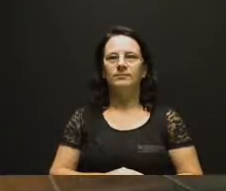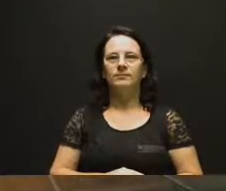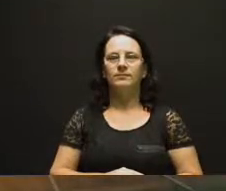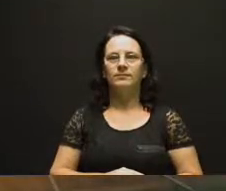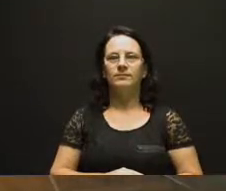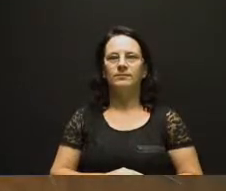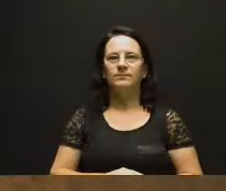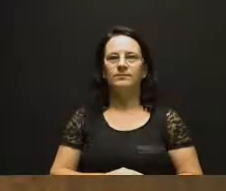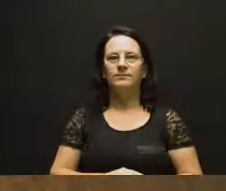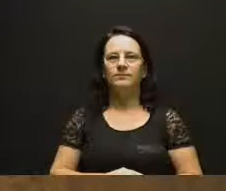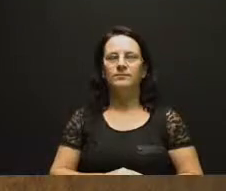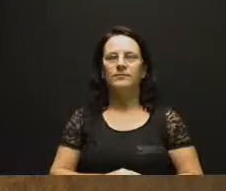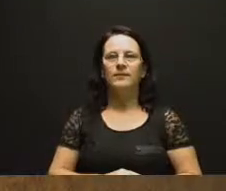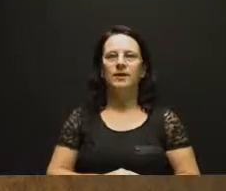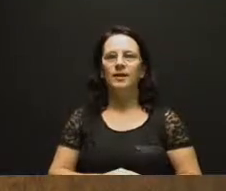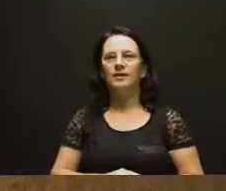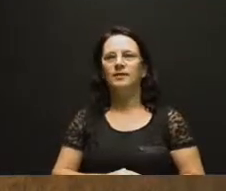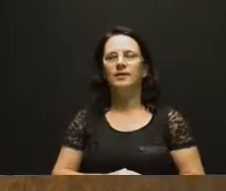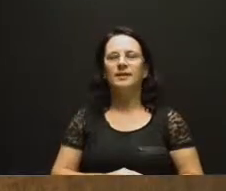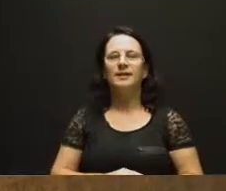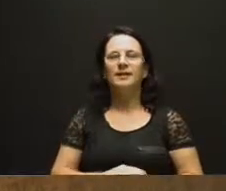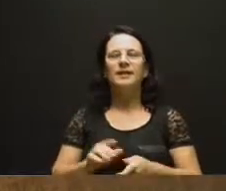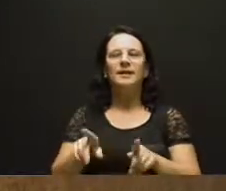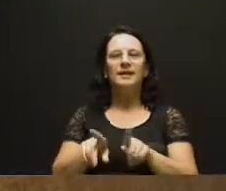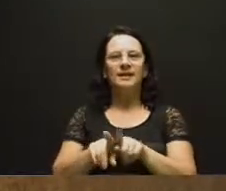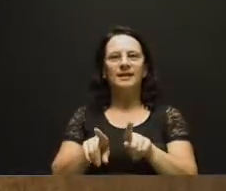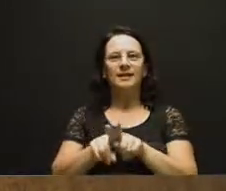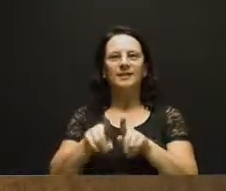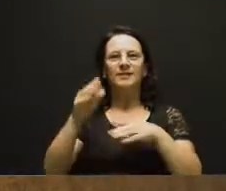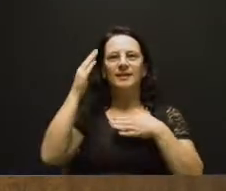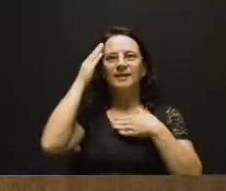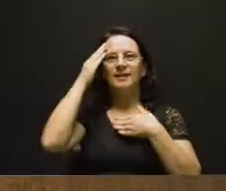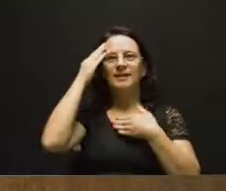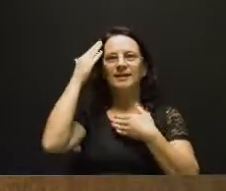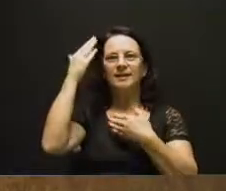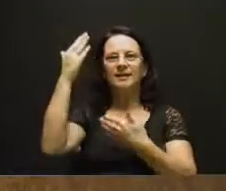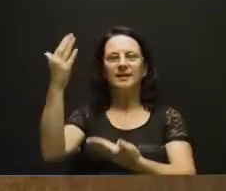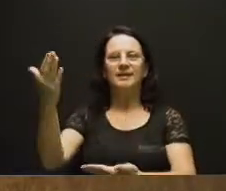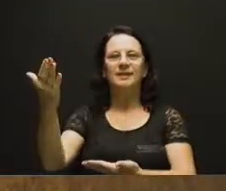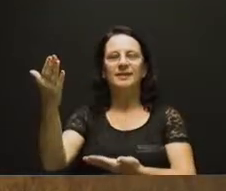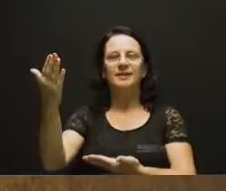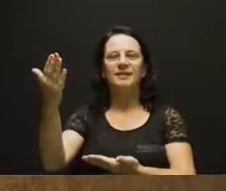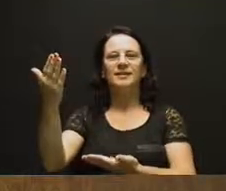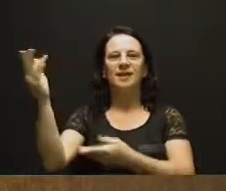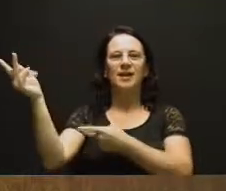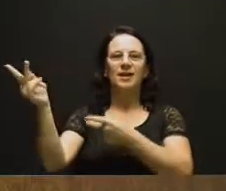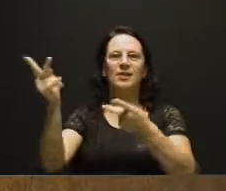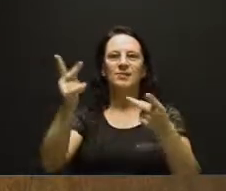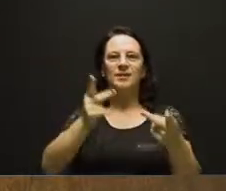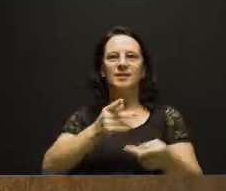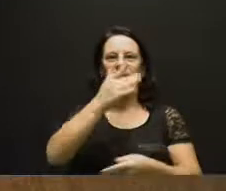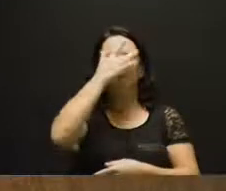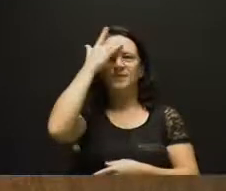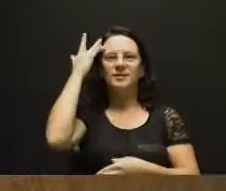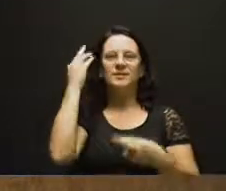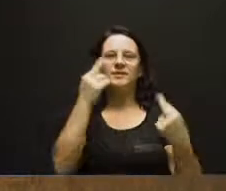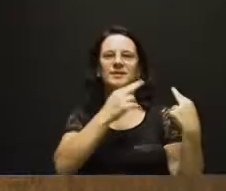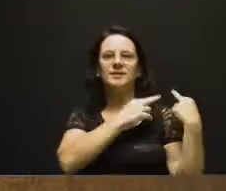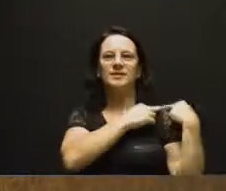destacamos e agradecemos a presença das seguintes autoridades